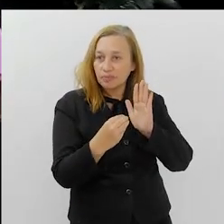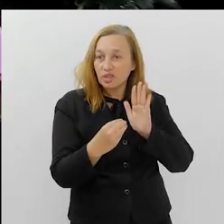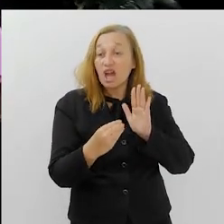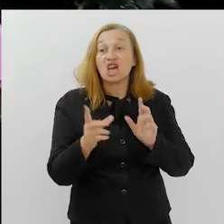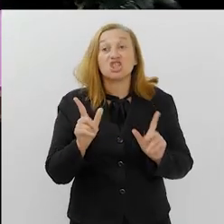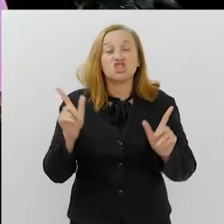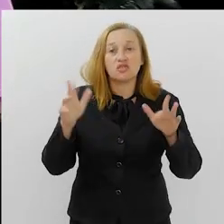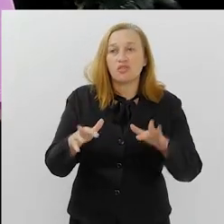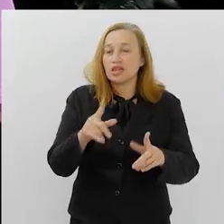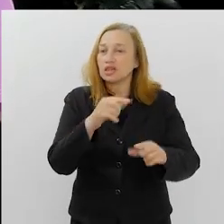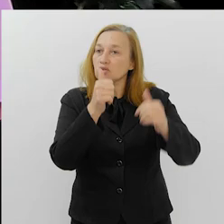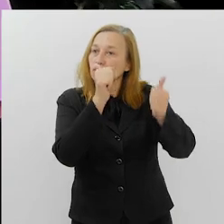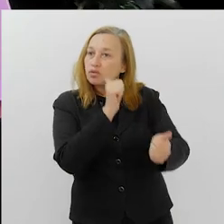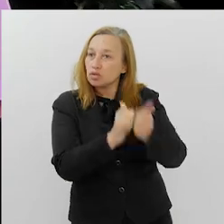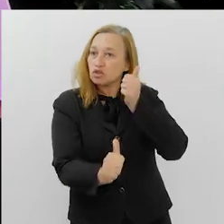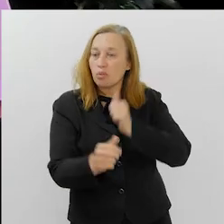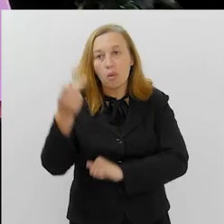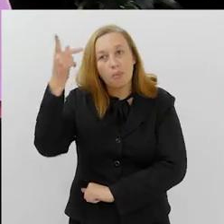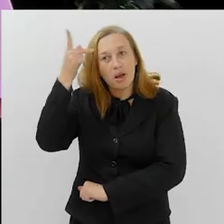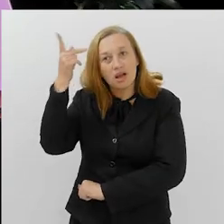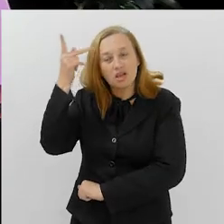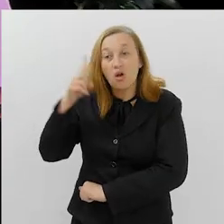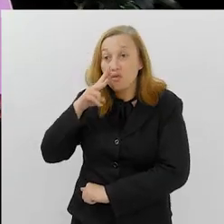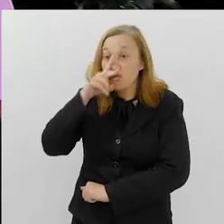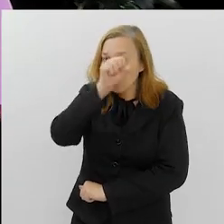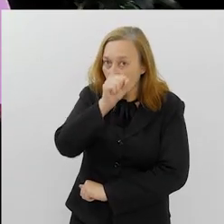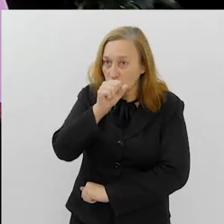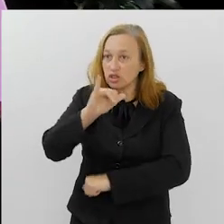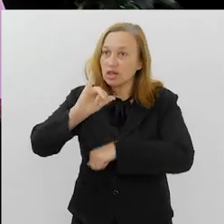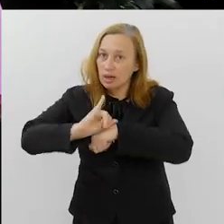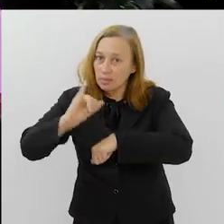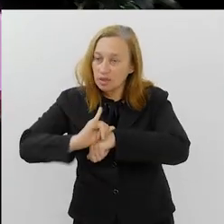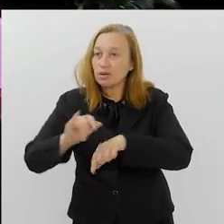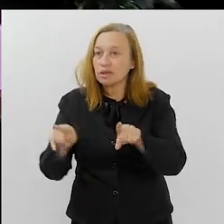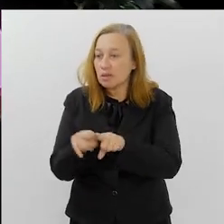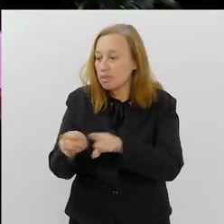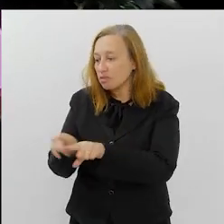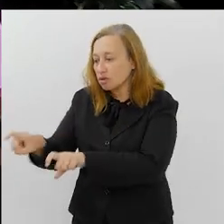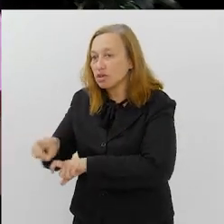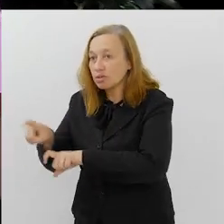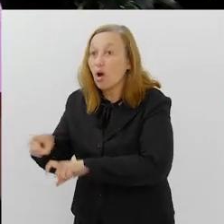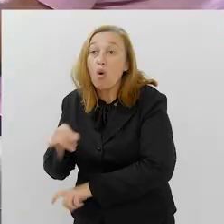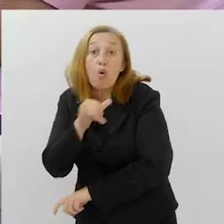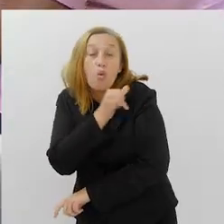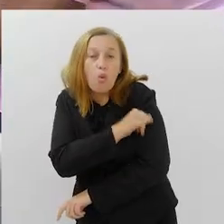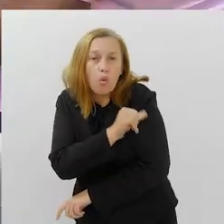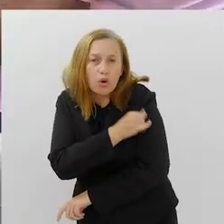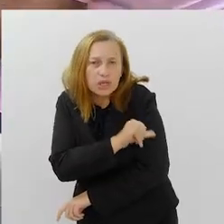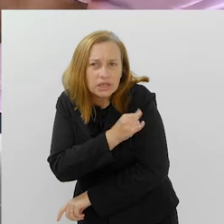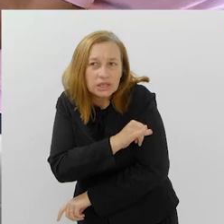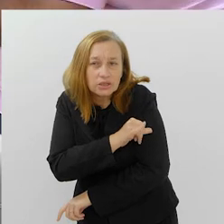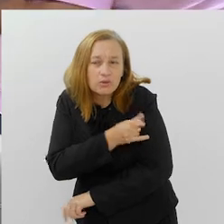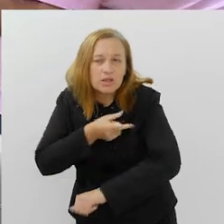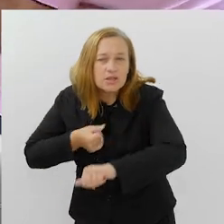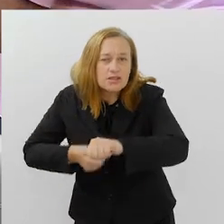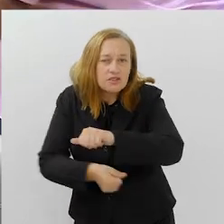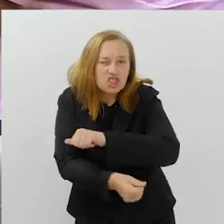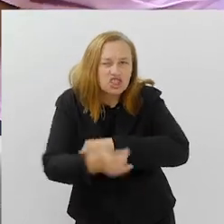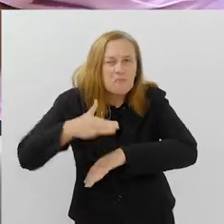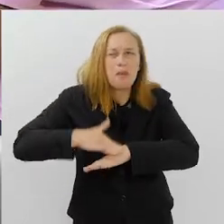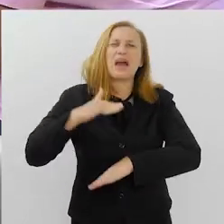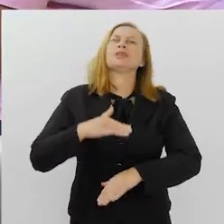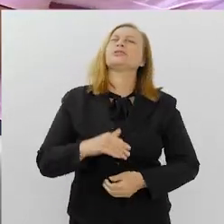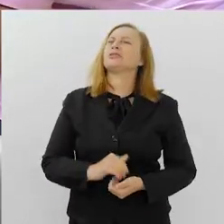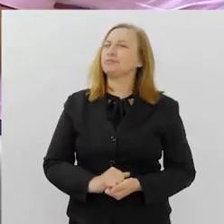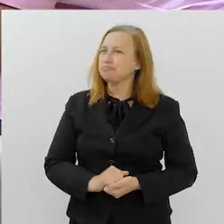paulista, que é muito forte na capital e também muito forte no interior, o Rio deveria